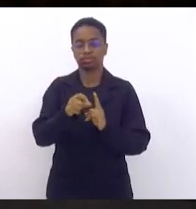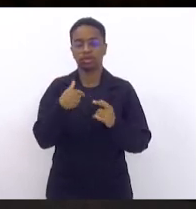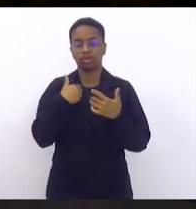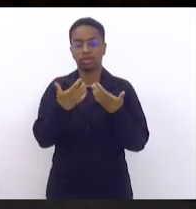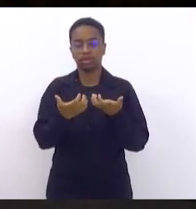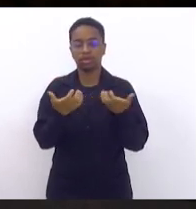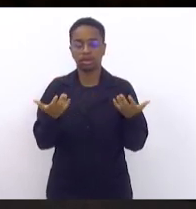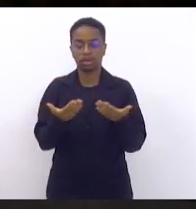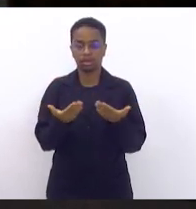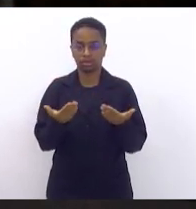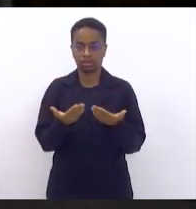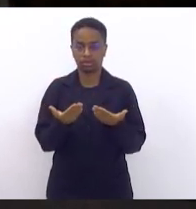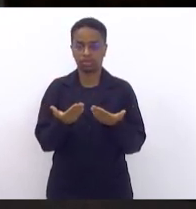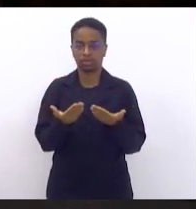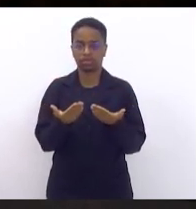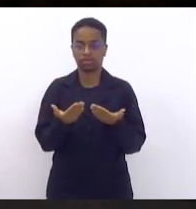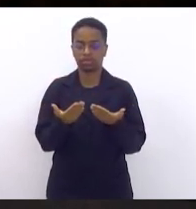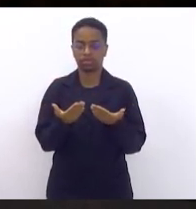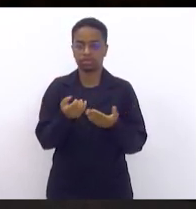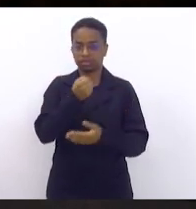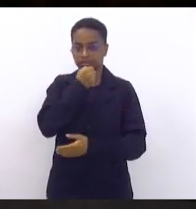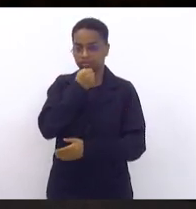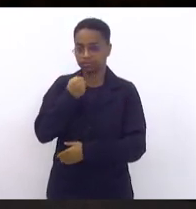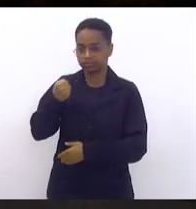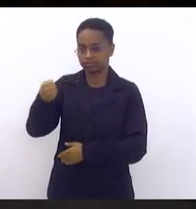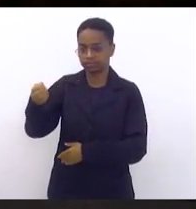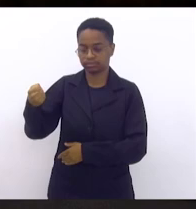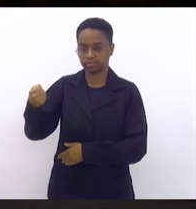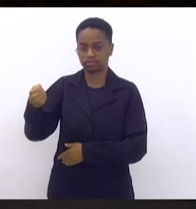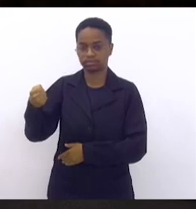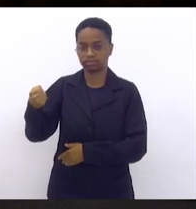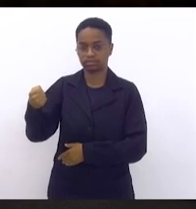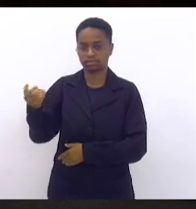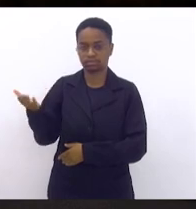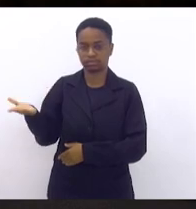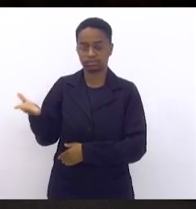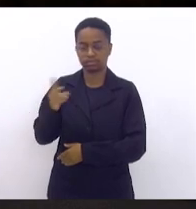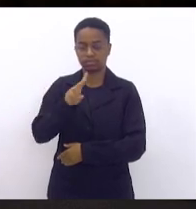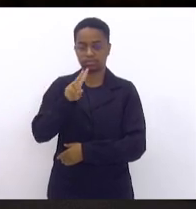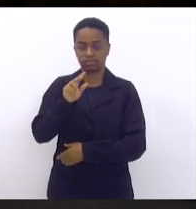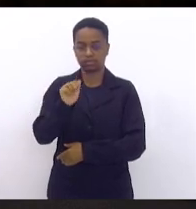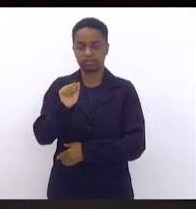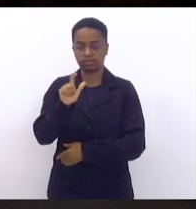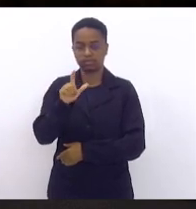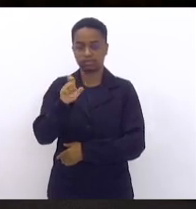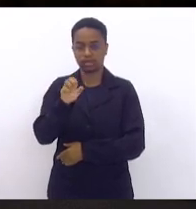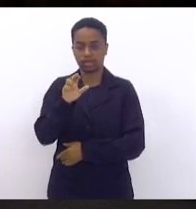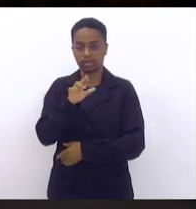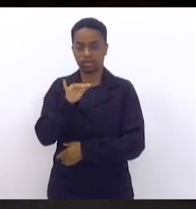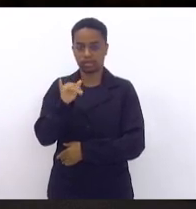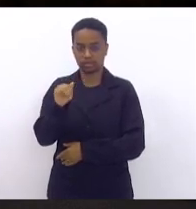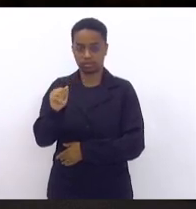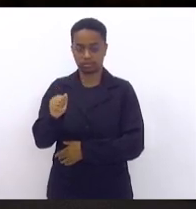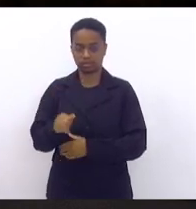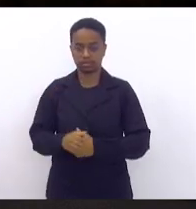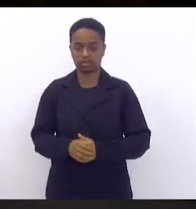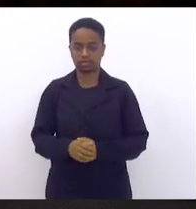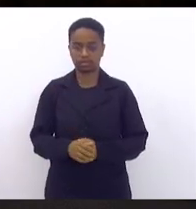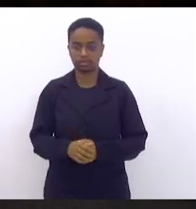queria então agora passar uma palavra Para nossa querida Valéria Valéria